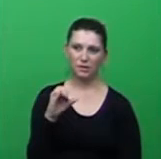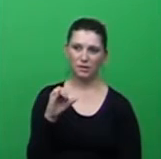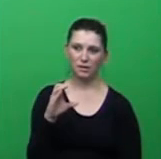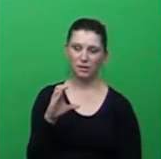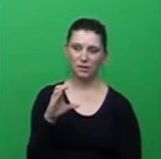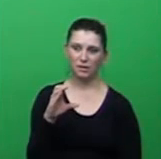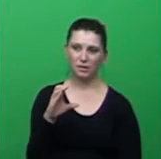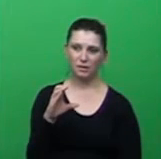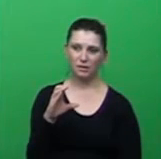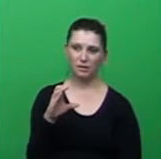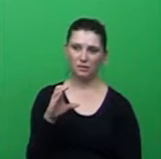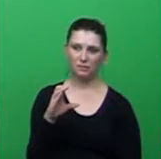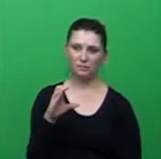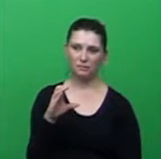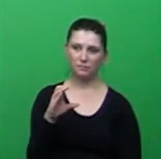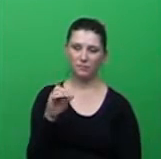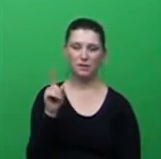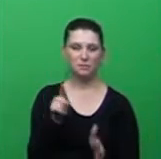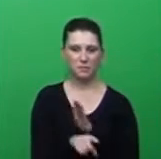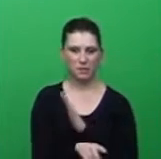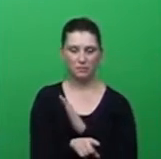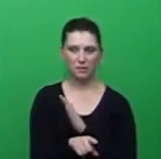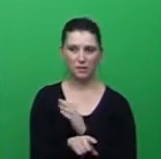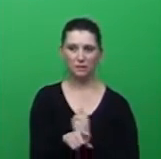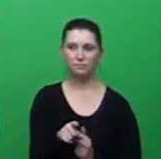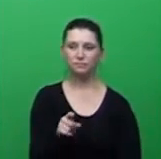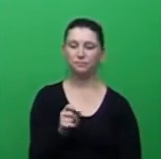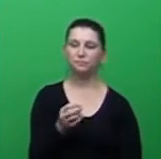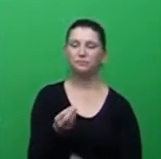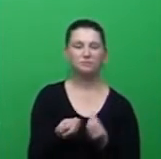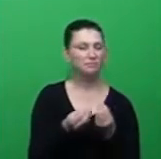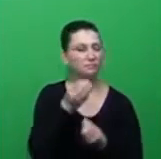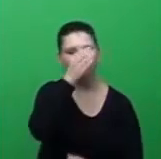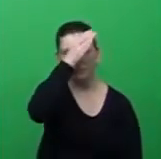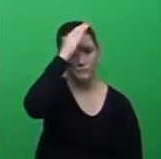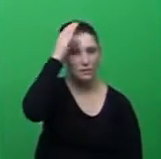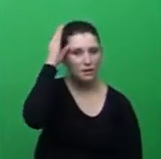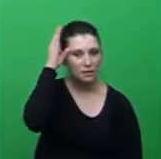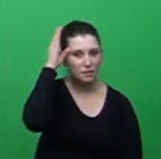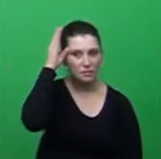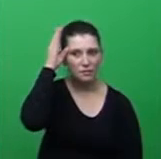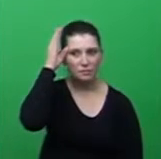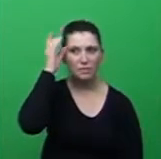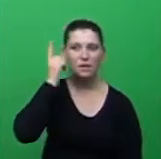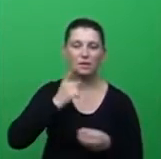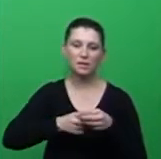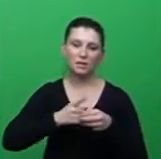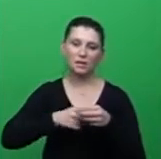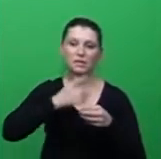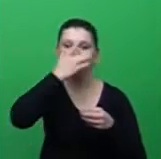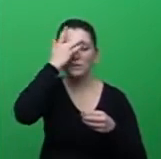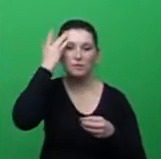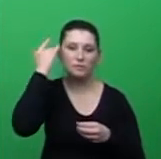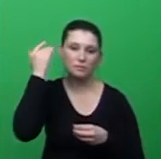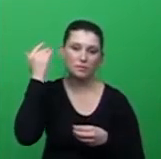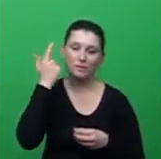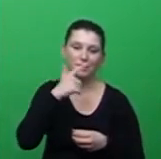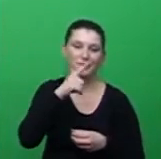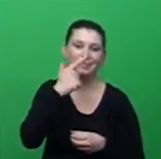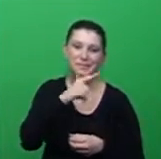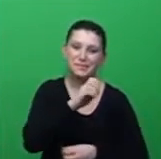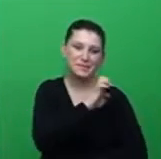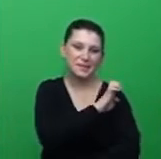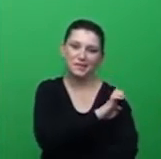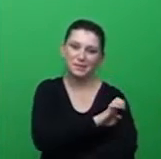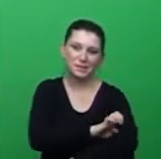e perguntaram para ela, e disseram para ela que em Criciúma é uma cidade de pessoas mal educadas. É confuso. E aí